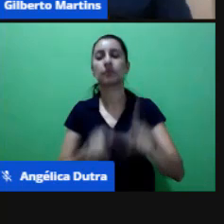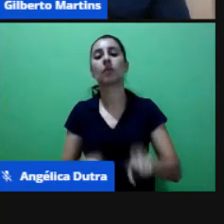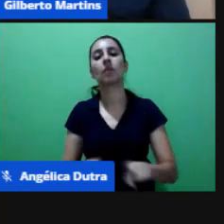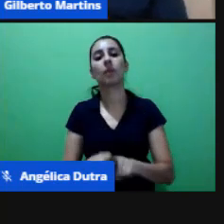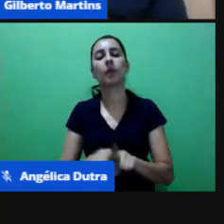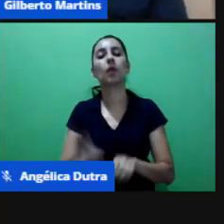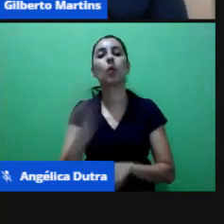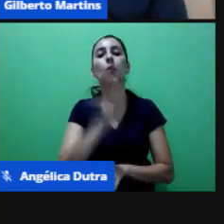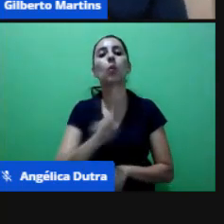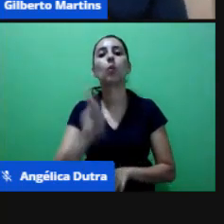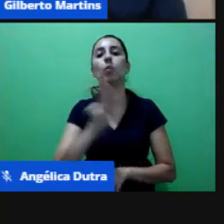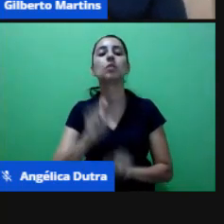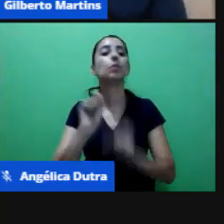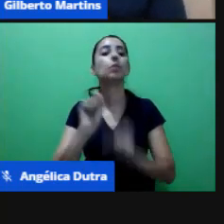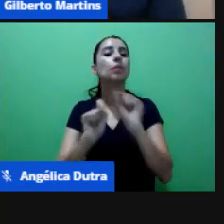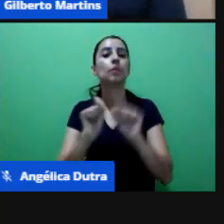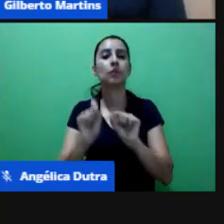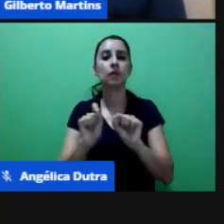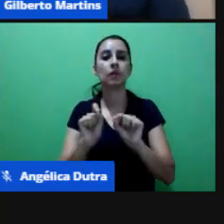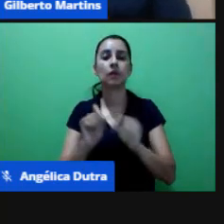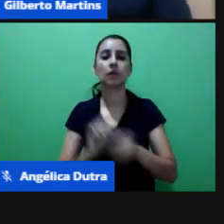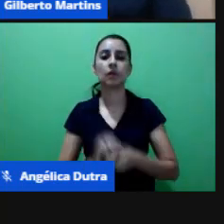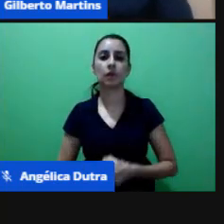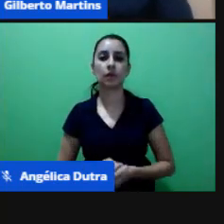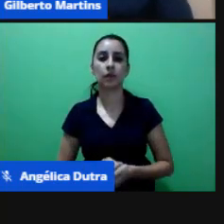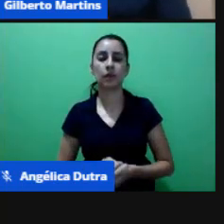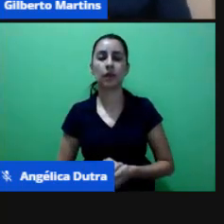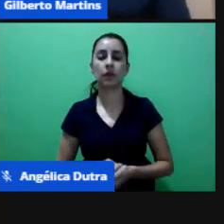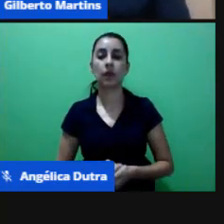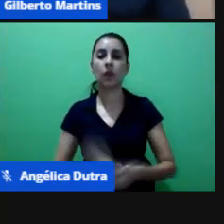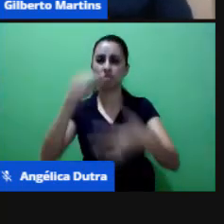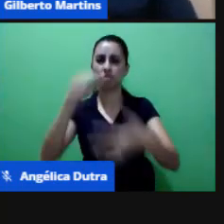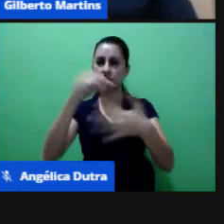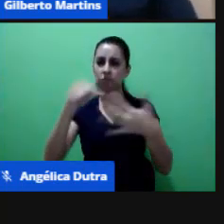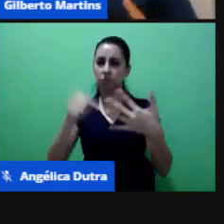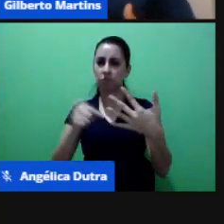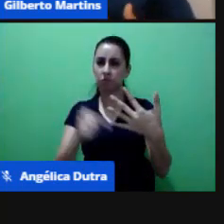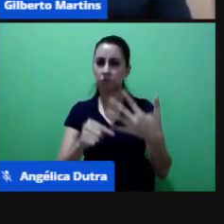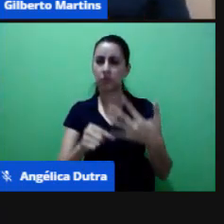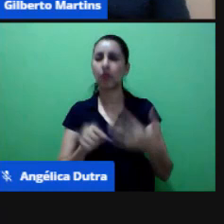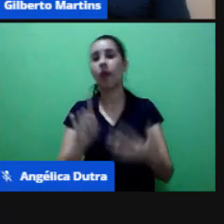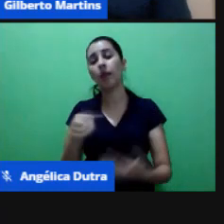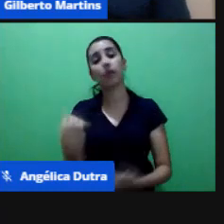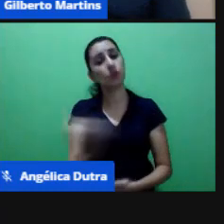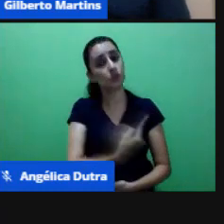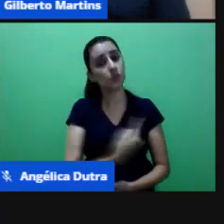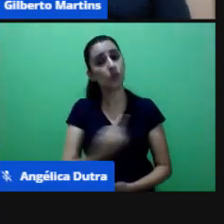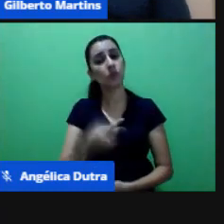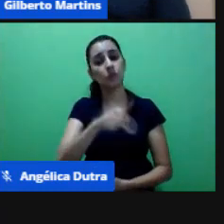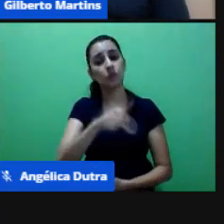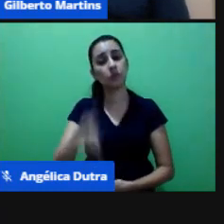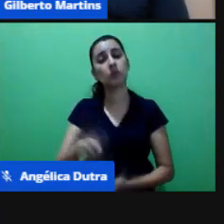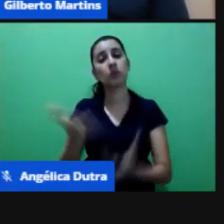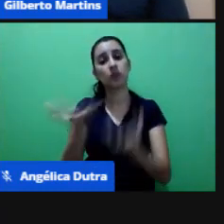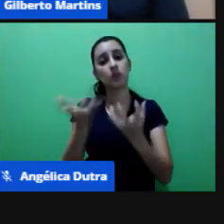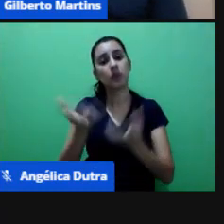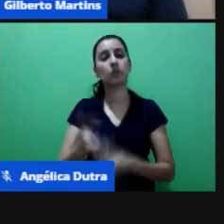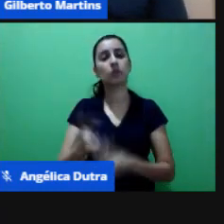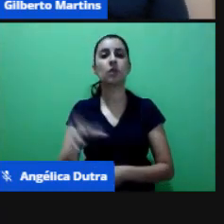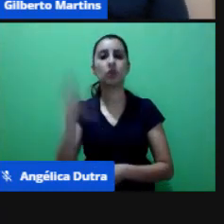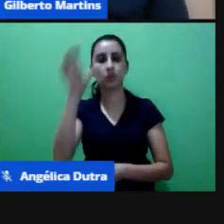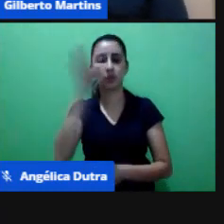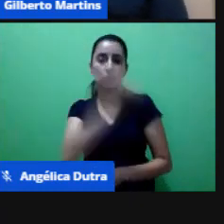exemplo, do quadro. Okay? Então, essas são algumas expectativas que nós elencamos para apresentar